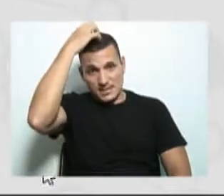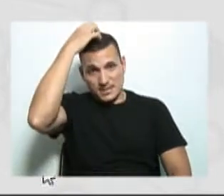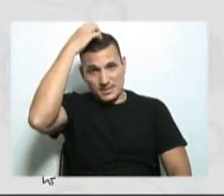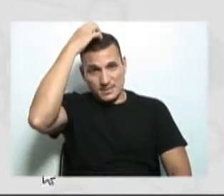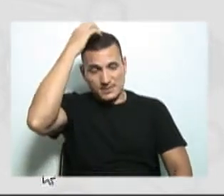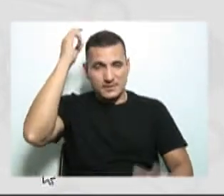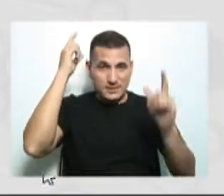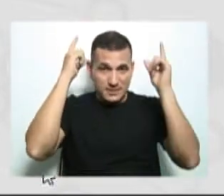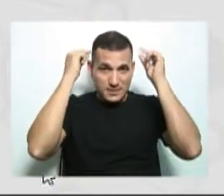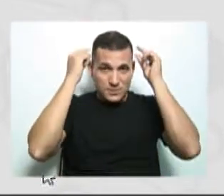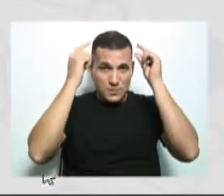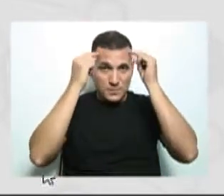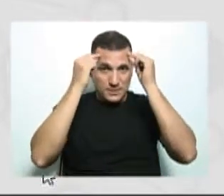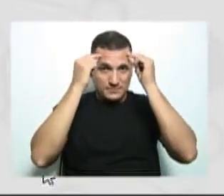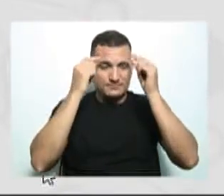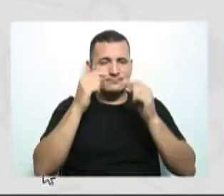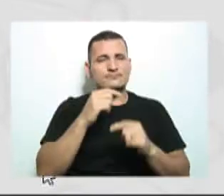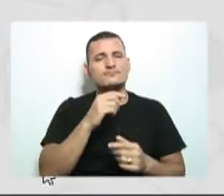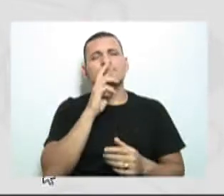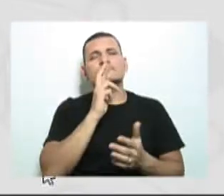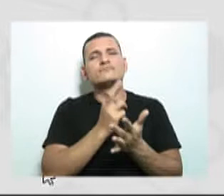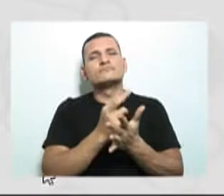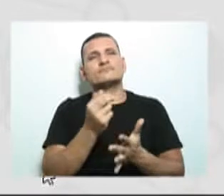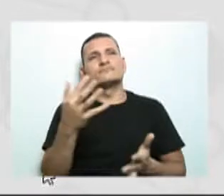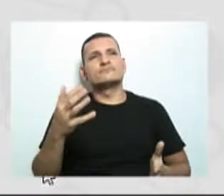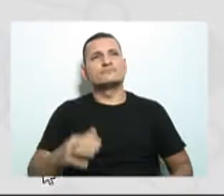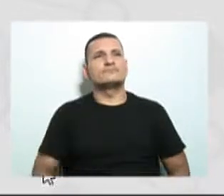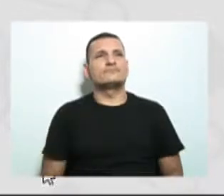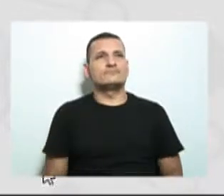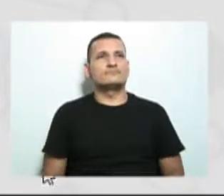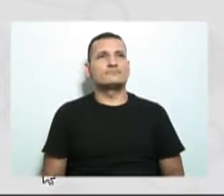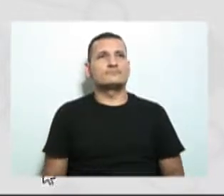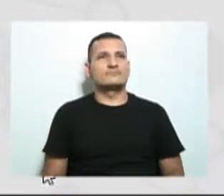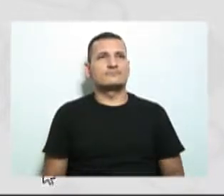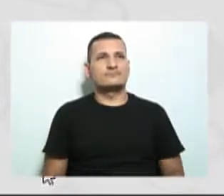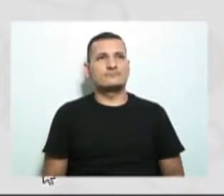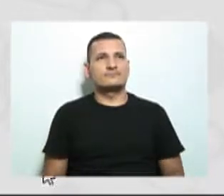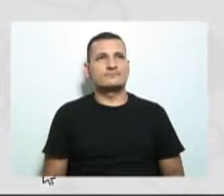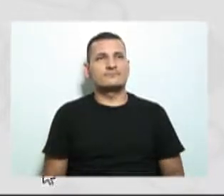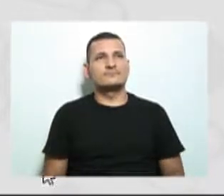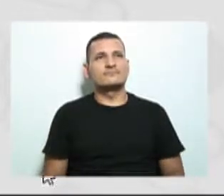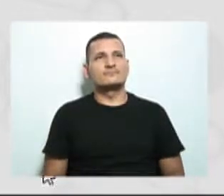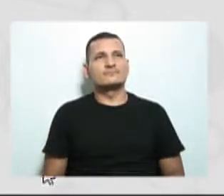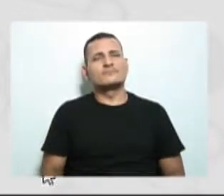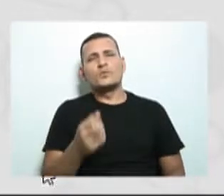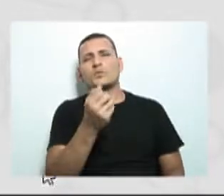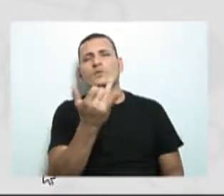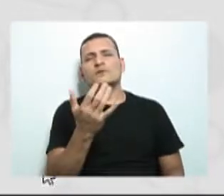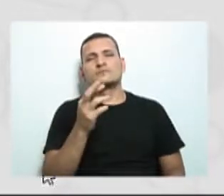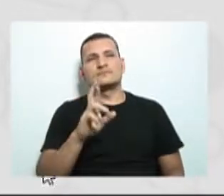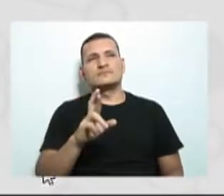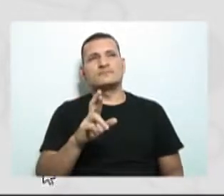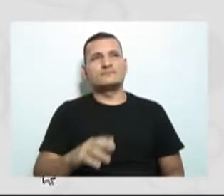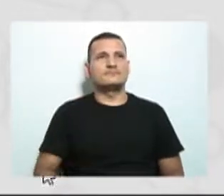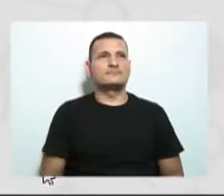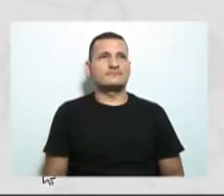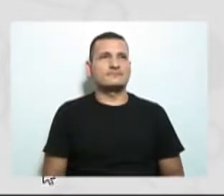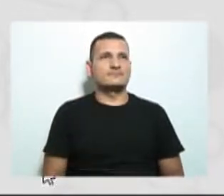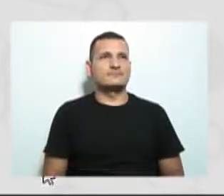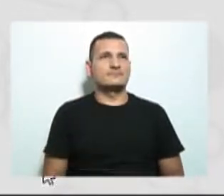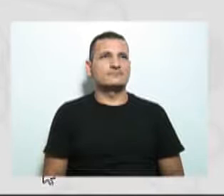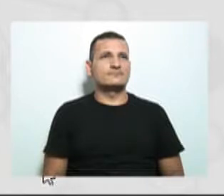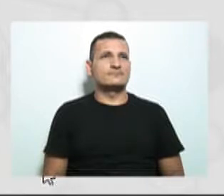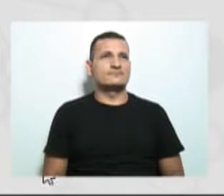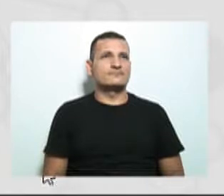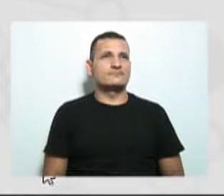1, 2, 3, 4... Quantos responderam aí, professora Regina? Falaram 8. Eita caramba, deixa eu contar para ver se realmente é, porque isso requer muita